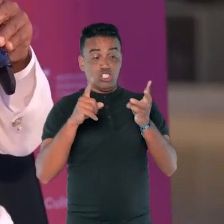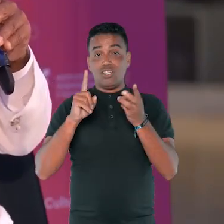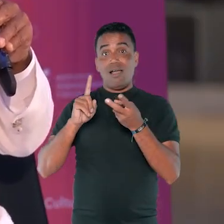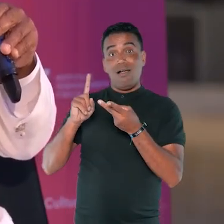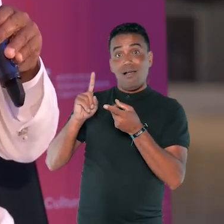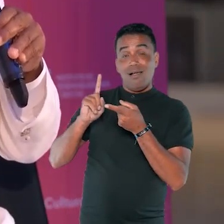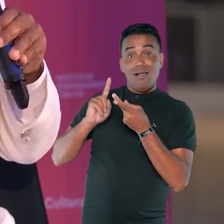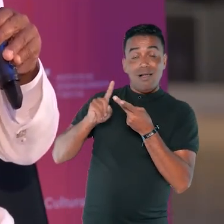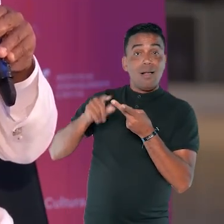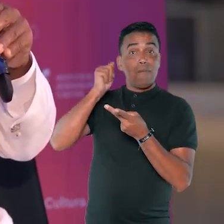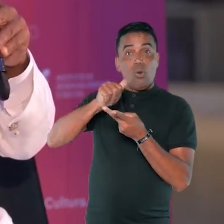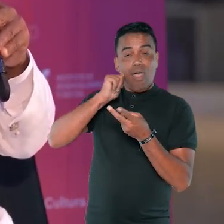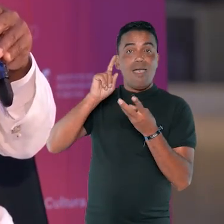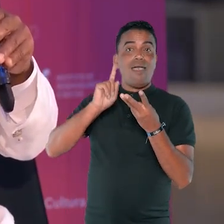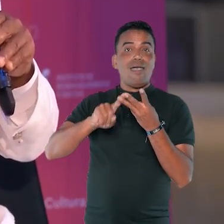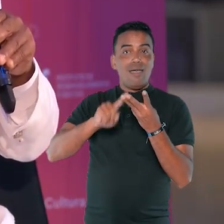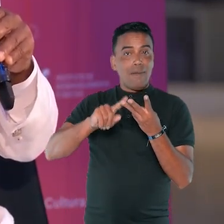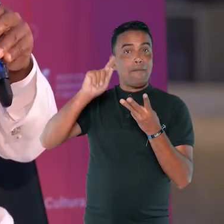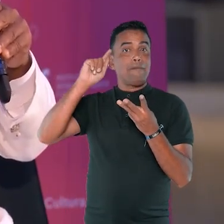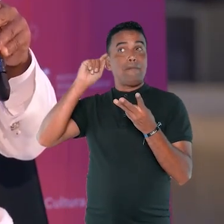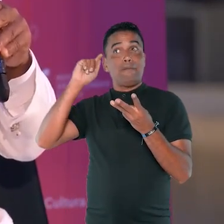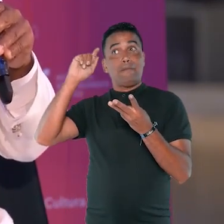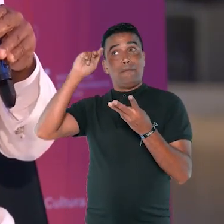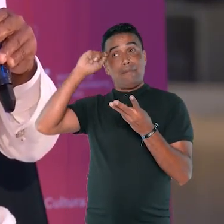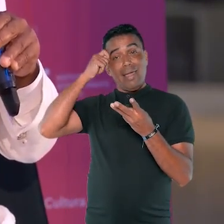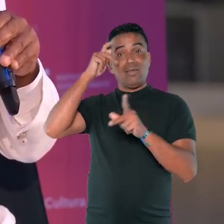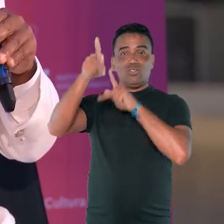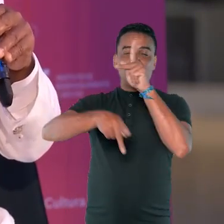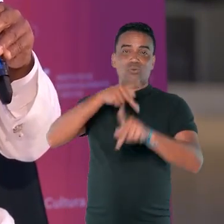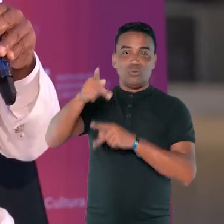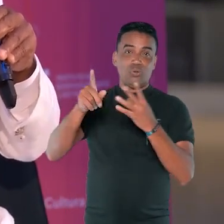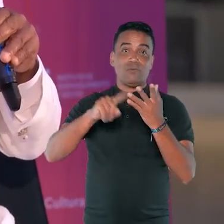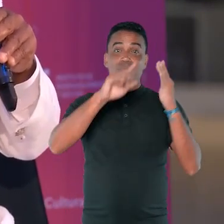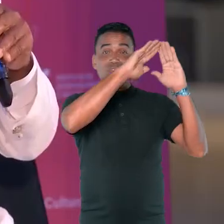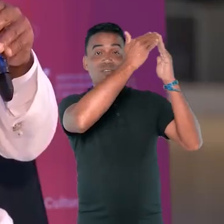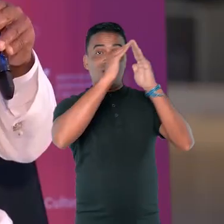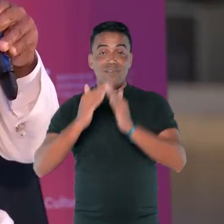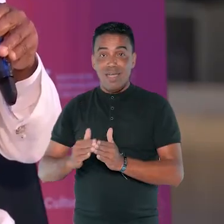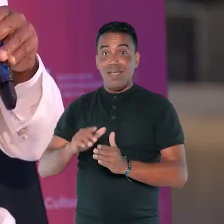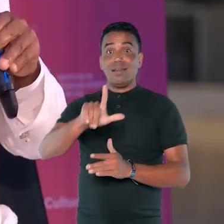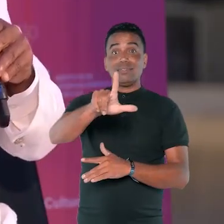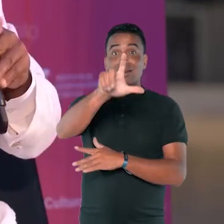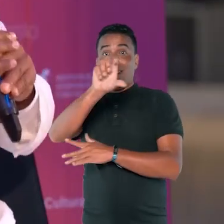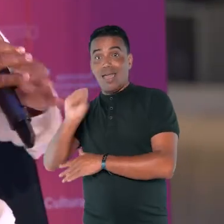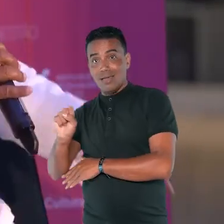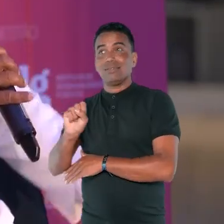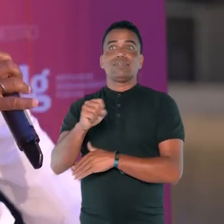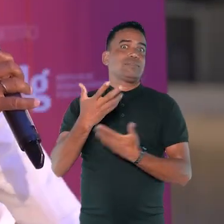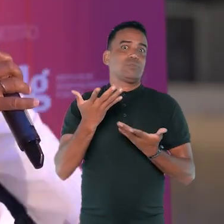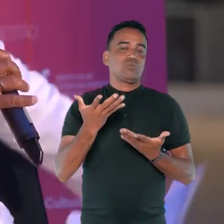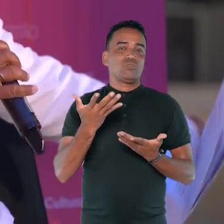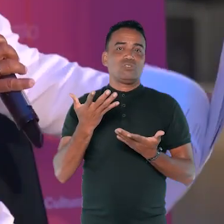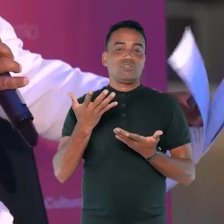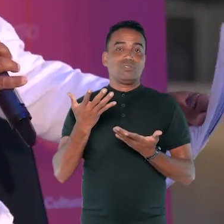mulheres, vêm dos poetas pretos, vêm dos poetas periféricos, vêm dos poetas lésbicos, dos poetas... aqui mesmo ele